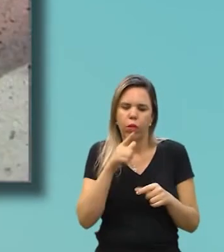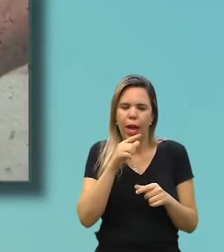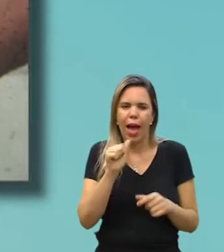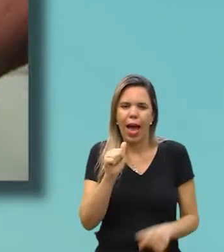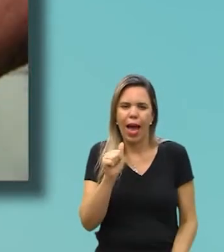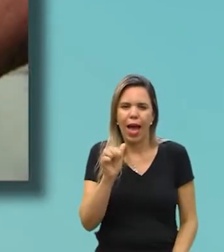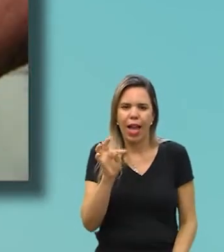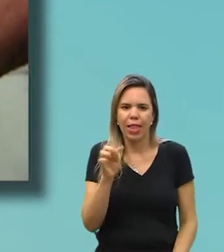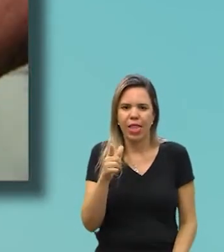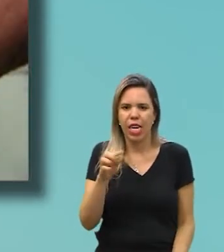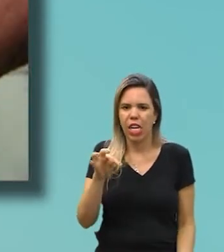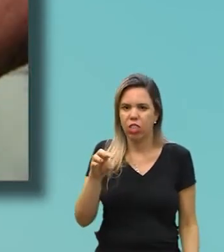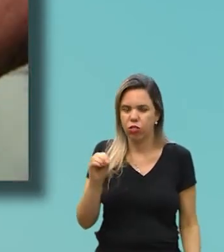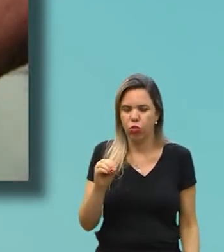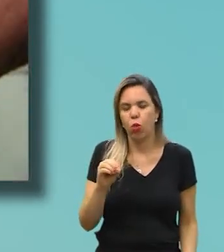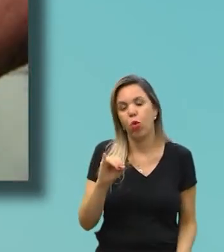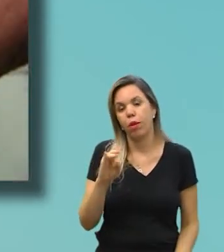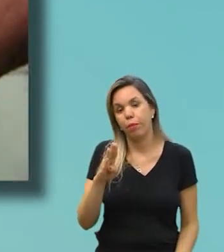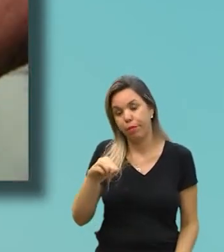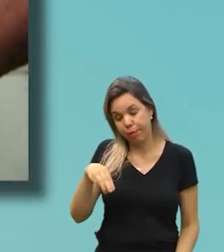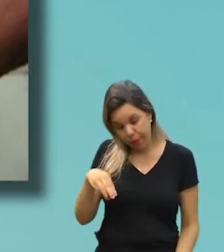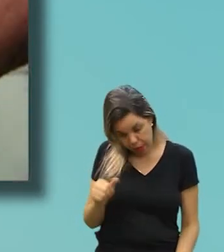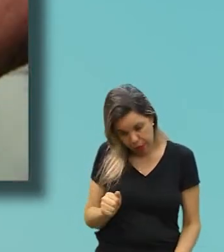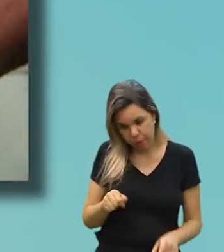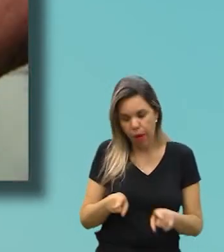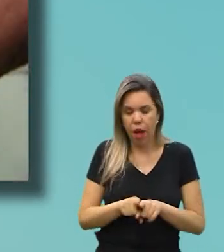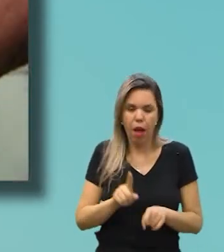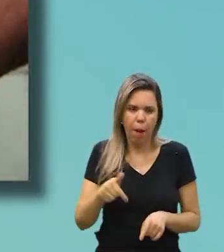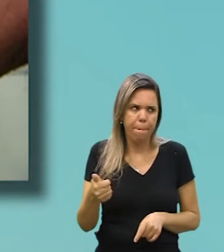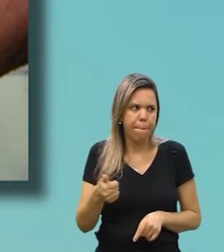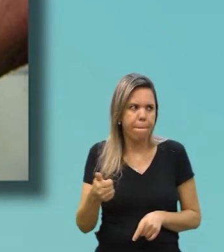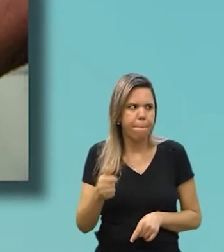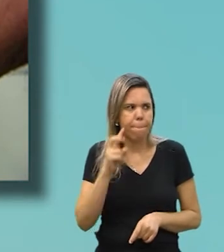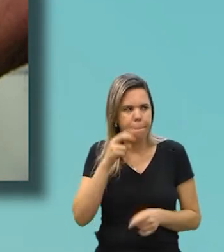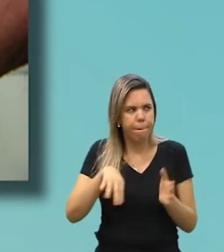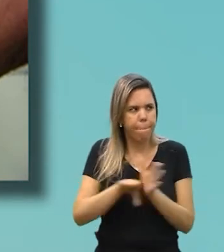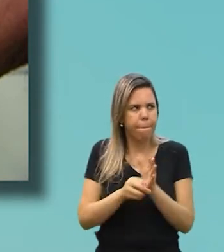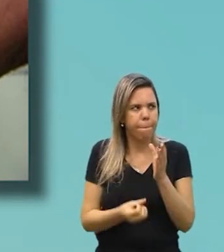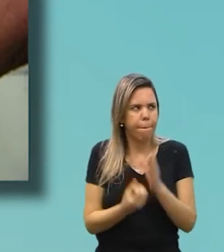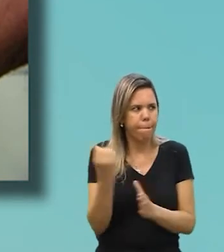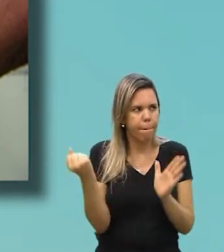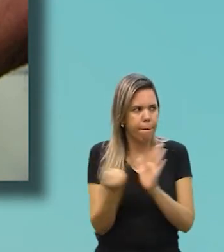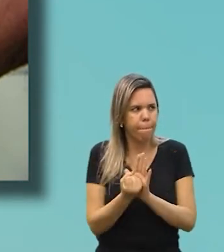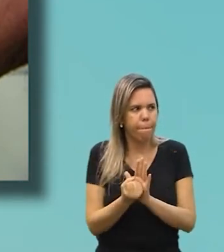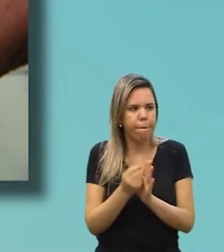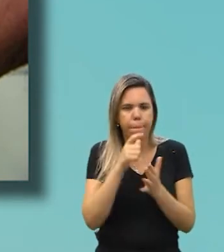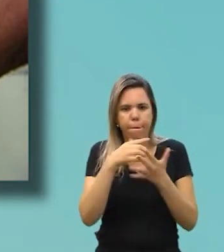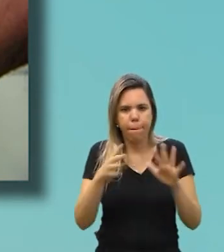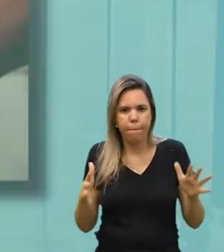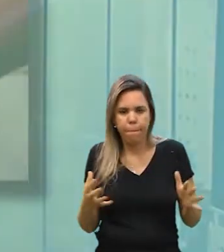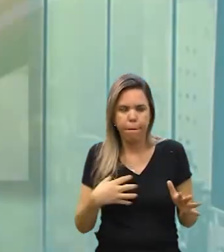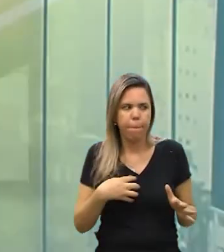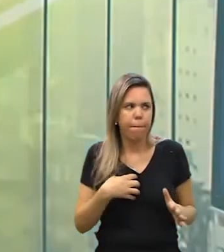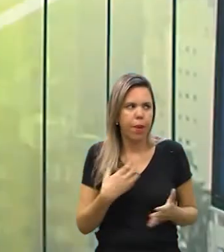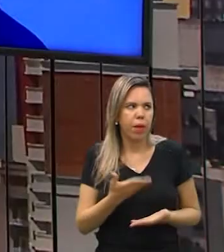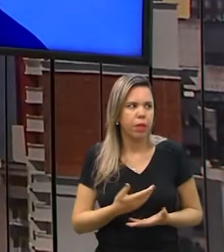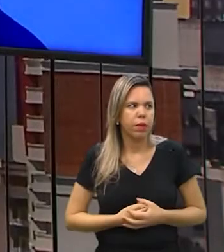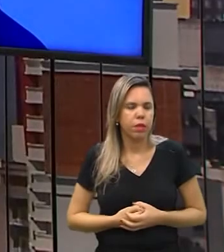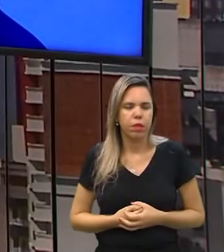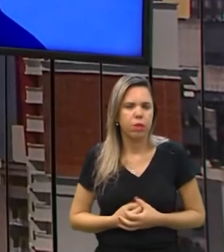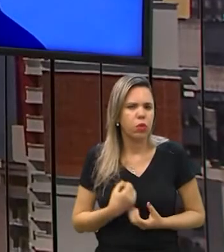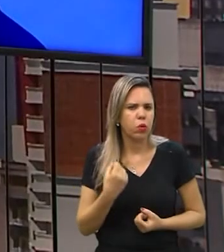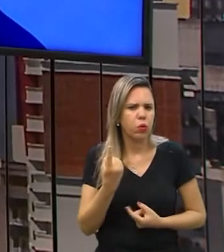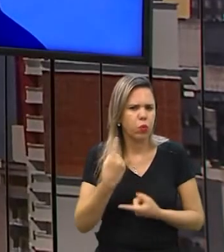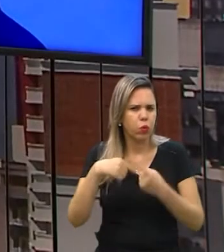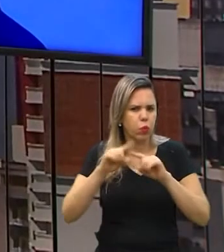Atlântico, mas, segundo o IBAMA, aí sempre tem um mas, né? Foi a primeira vez que ele foi registrado nas praias da Bahia.